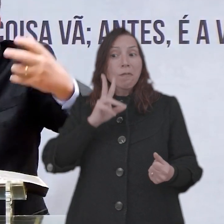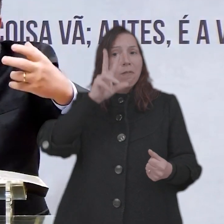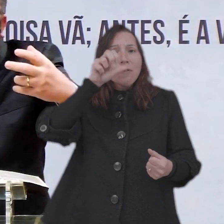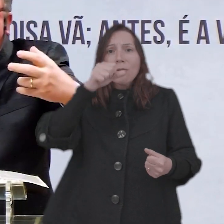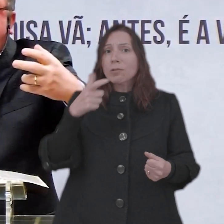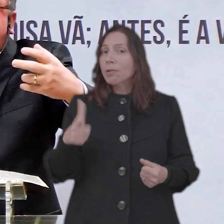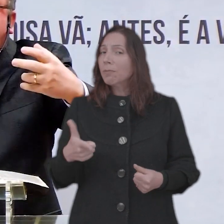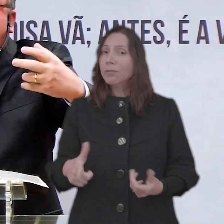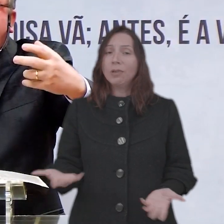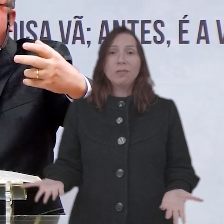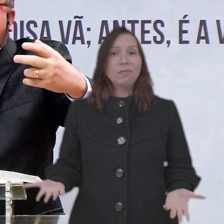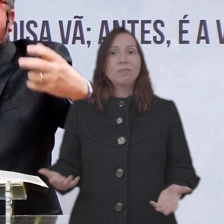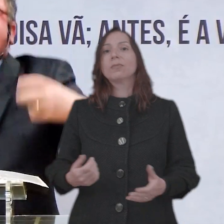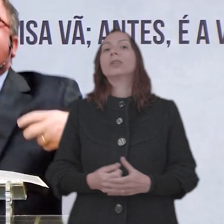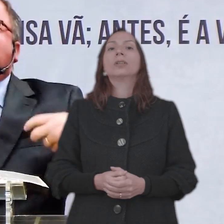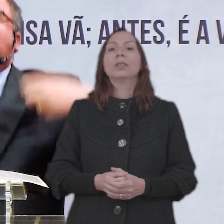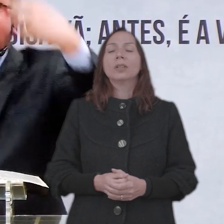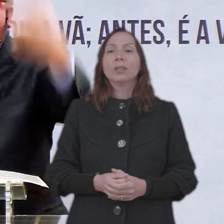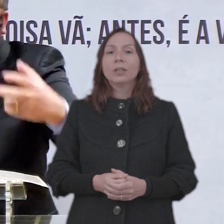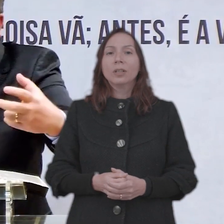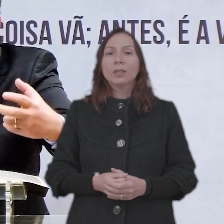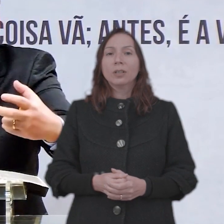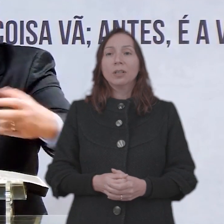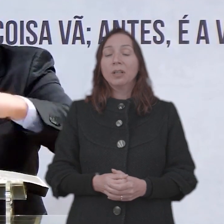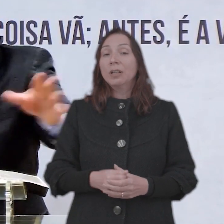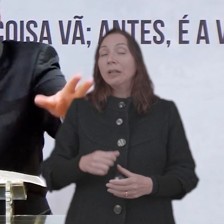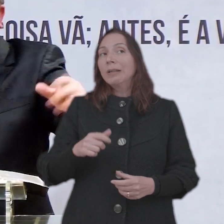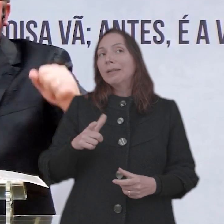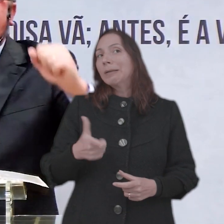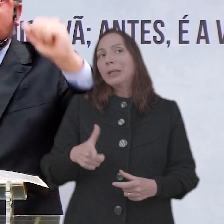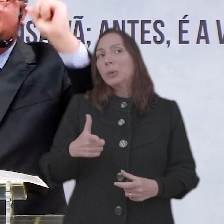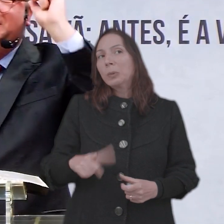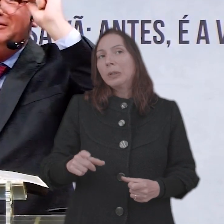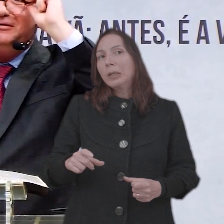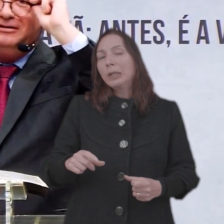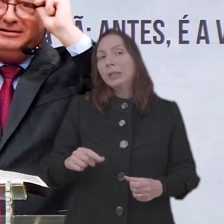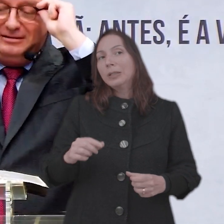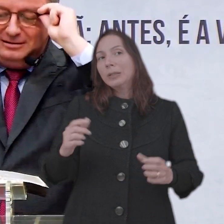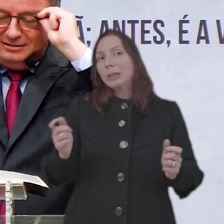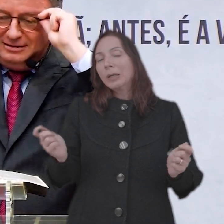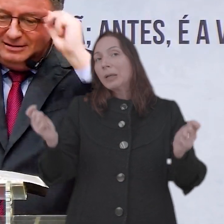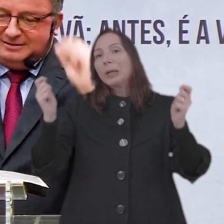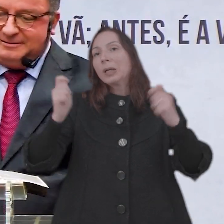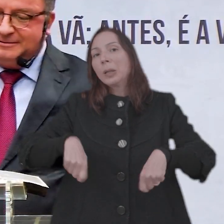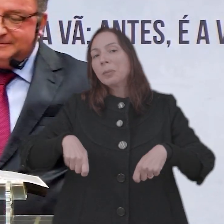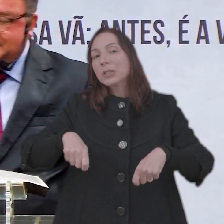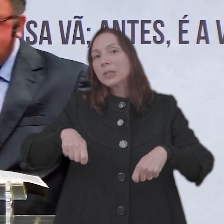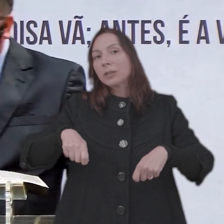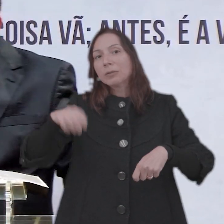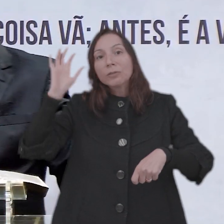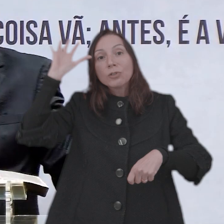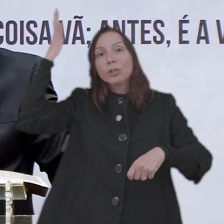iniciativa em você, nem capacidade em você para resolver o assunto.